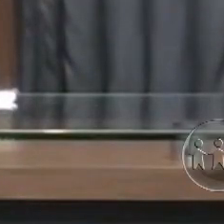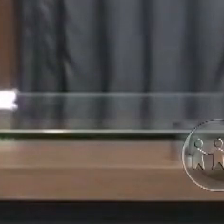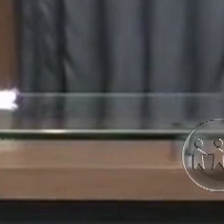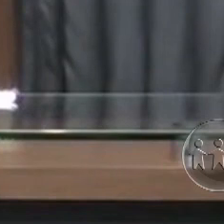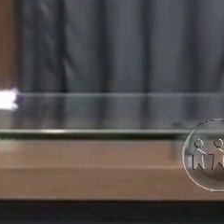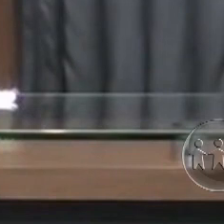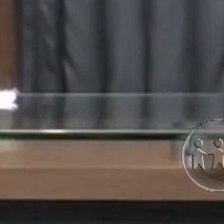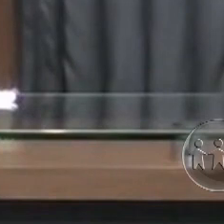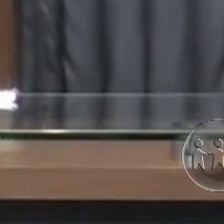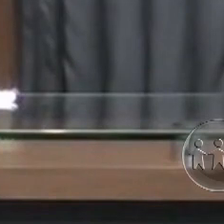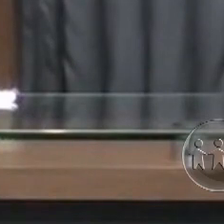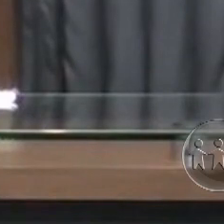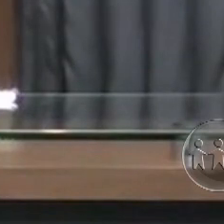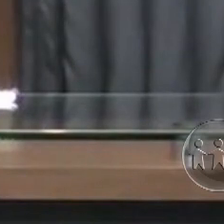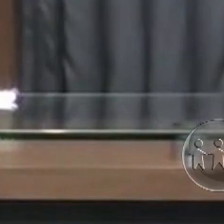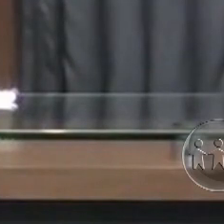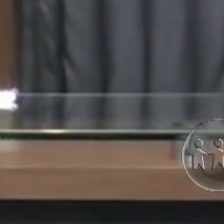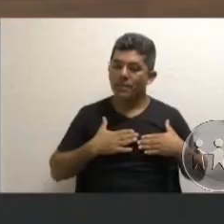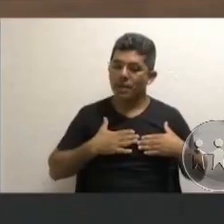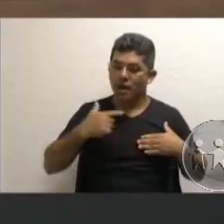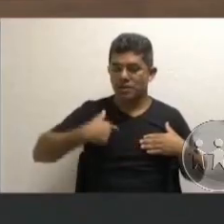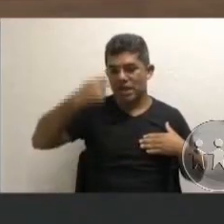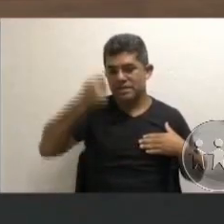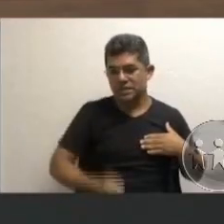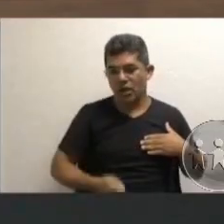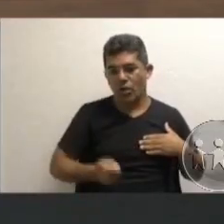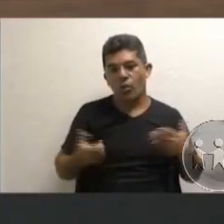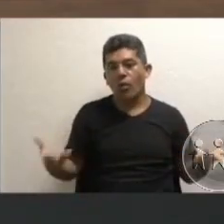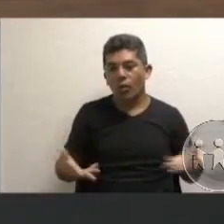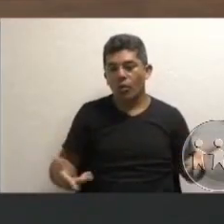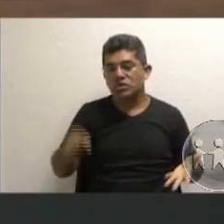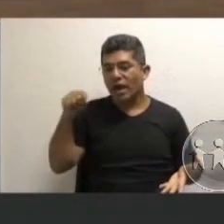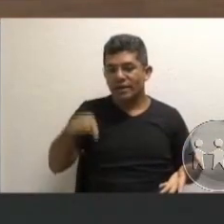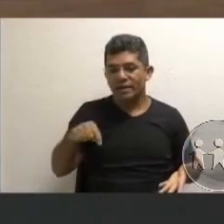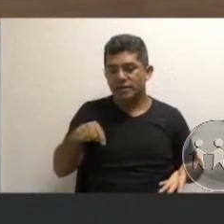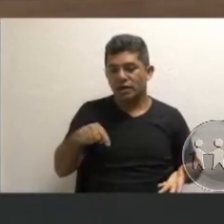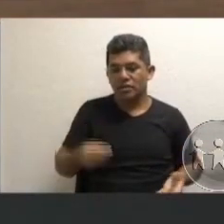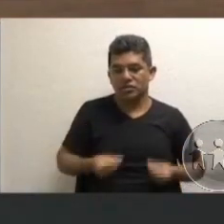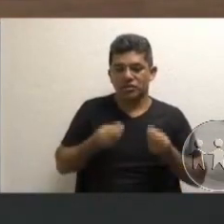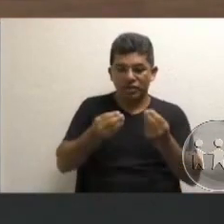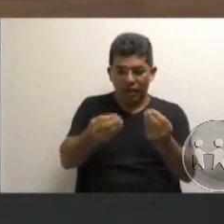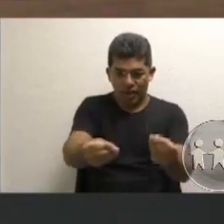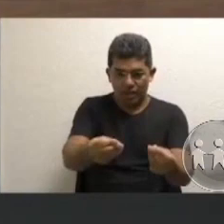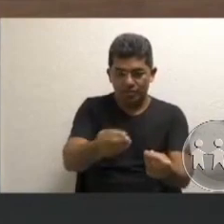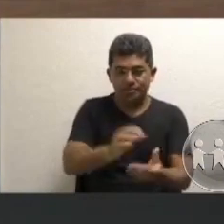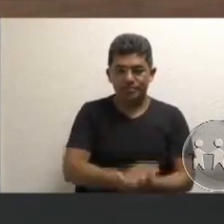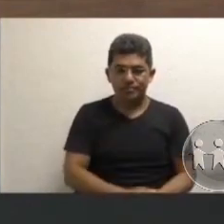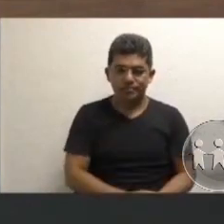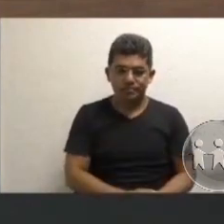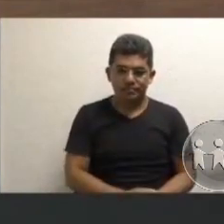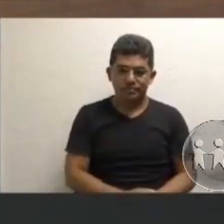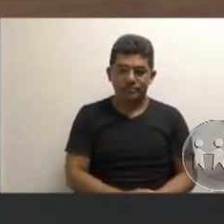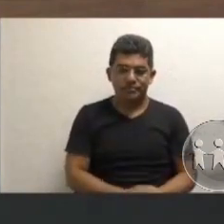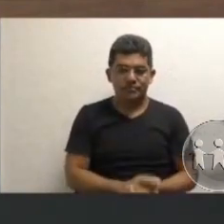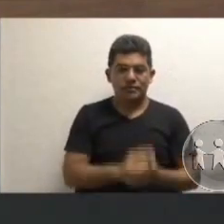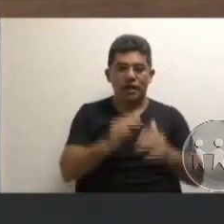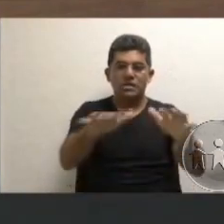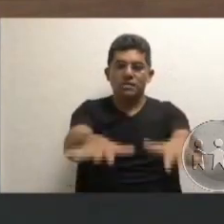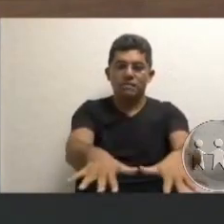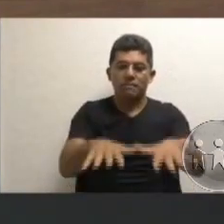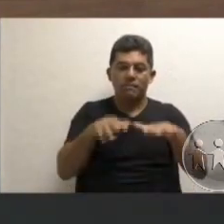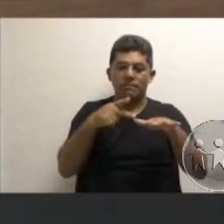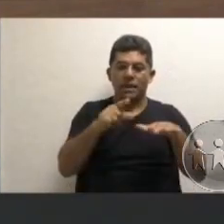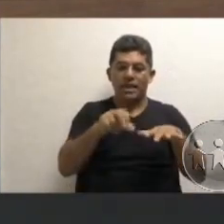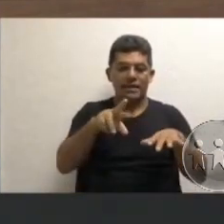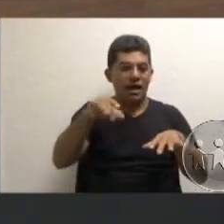que havia determinado que a procuradoria da casa desse um parecer definitivo sobre o processo. O resultado da análise foi